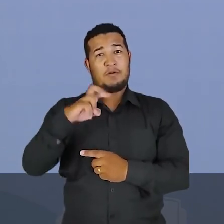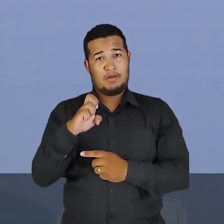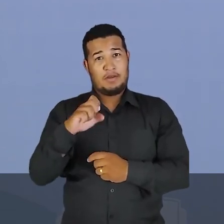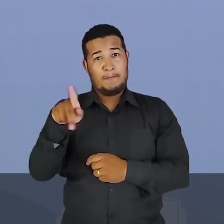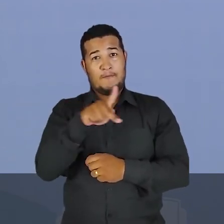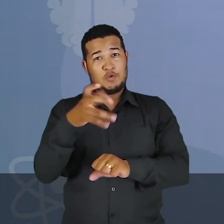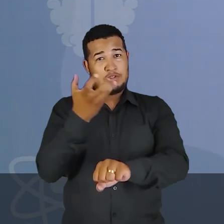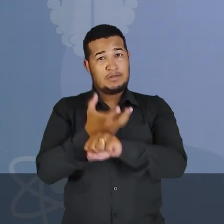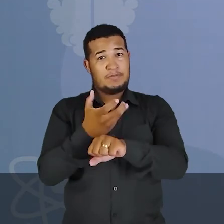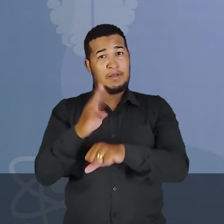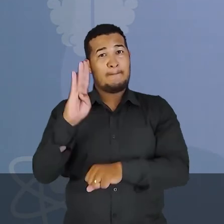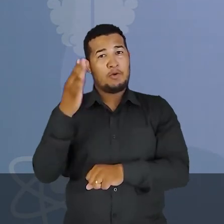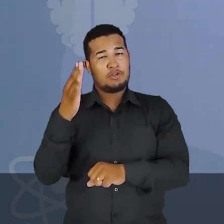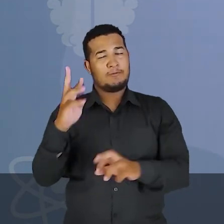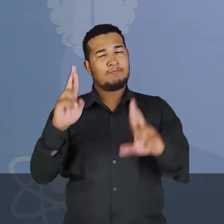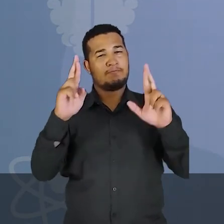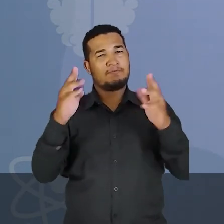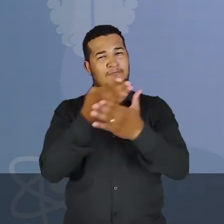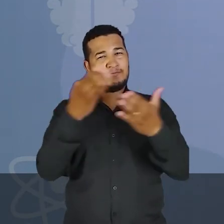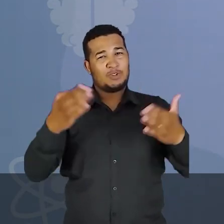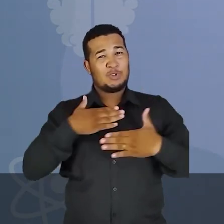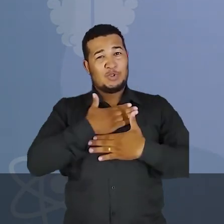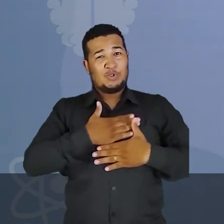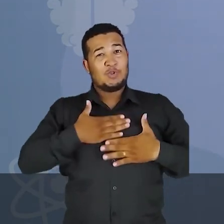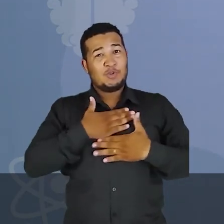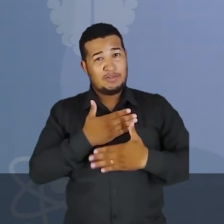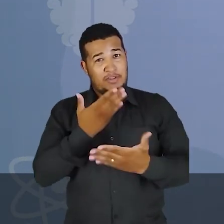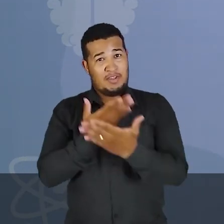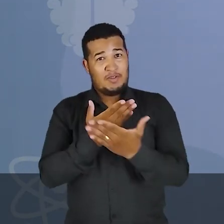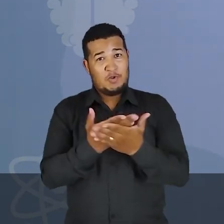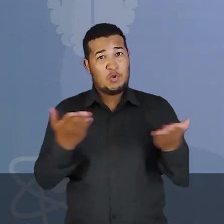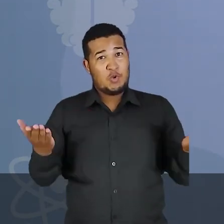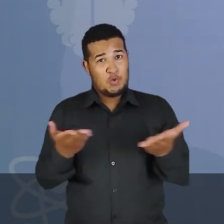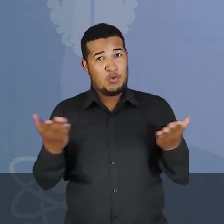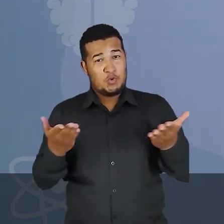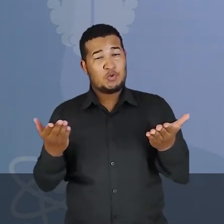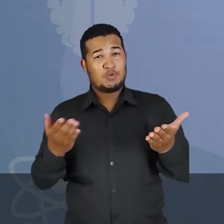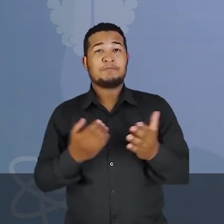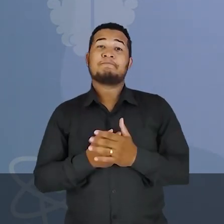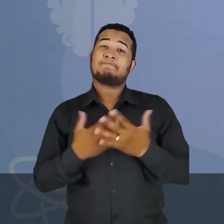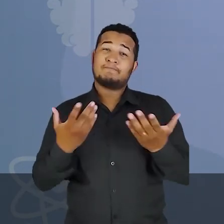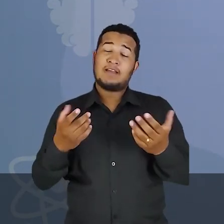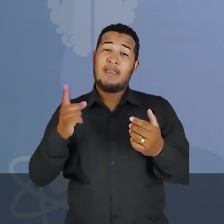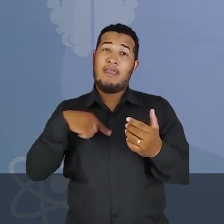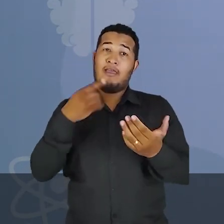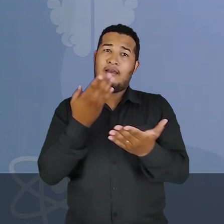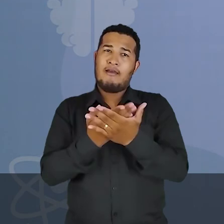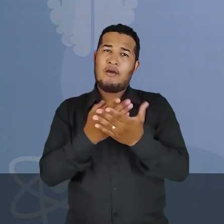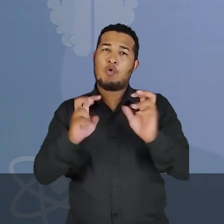professor de Biologia, eu espero que você tenha gostado da aula sobre recuperação de nascente, que é mais uma